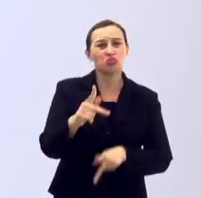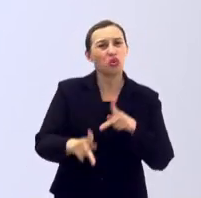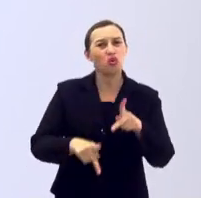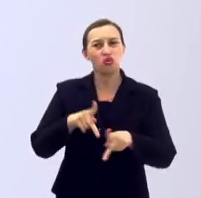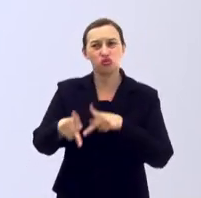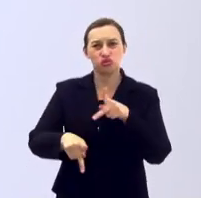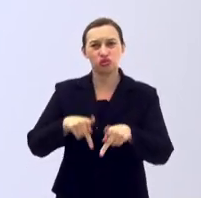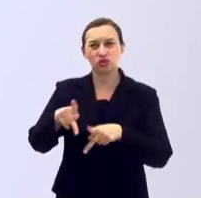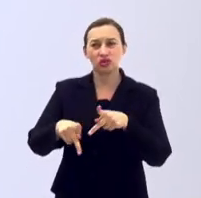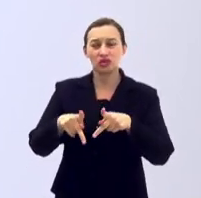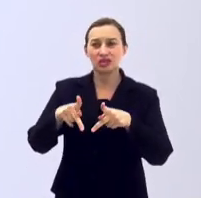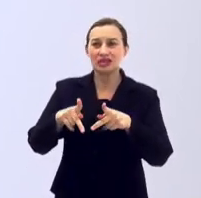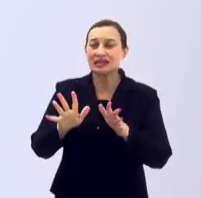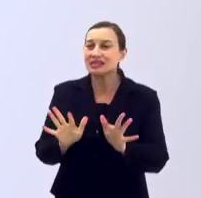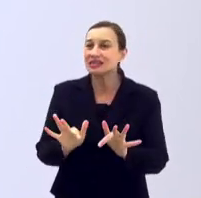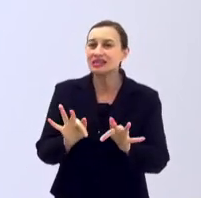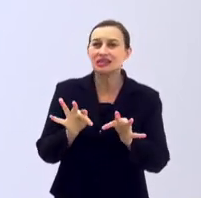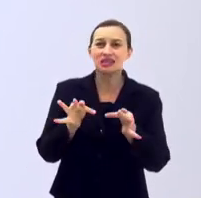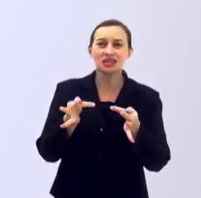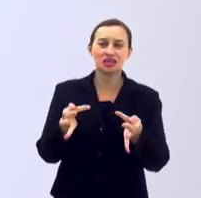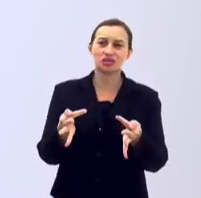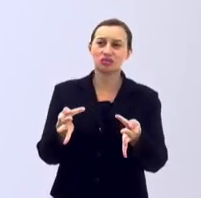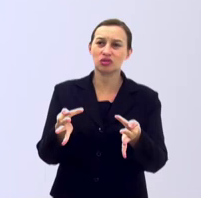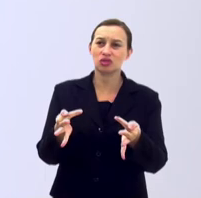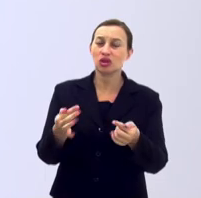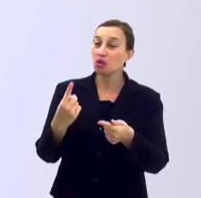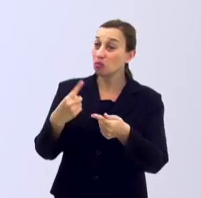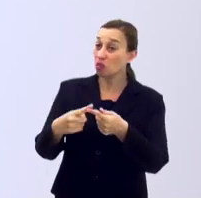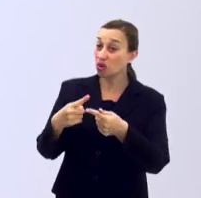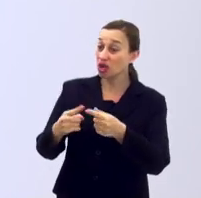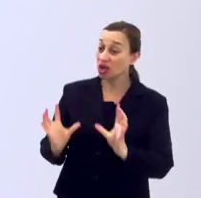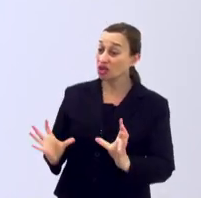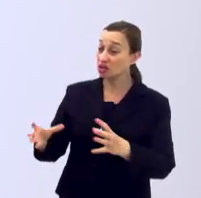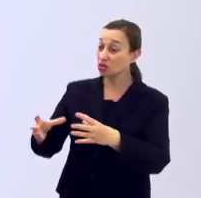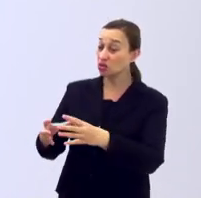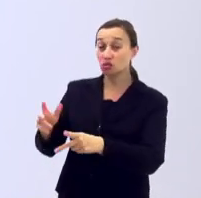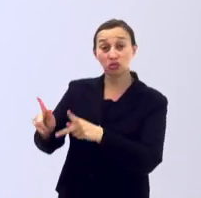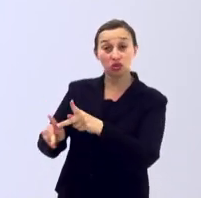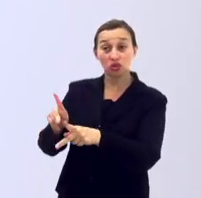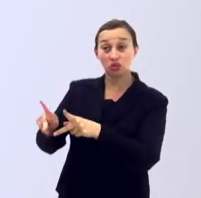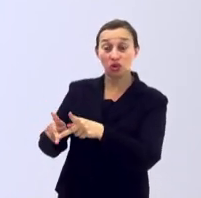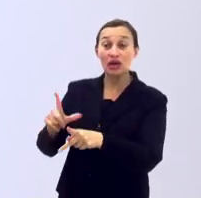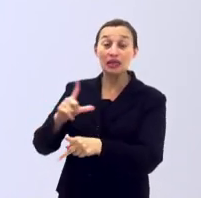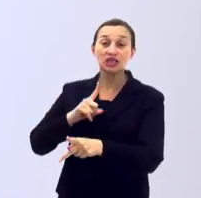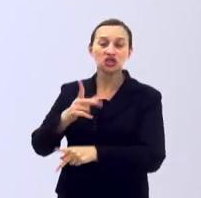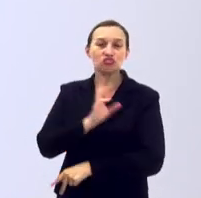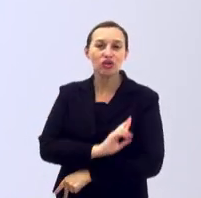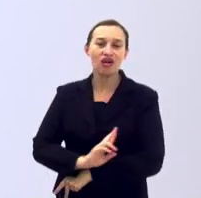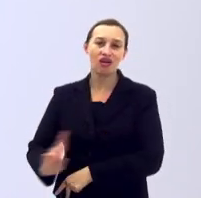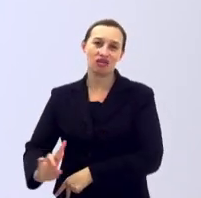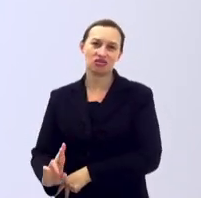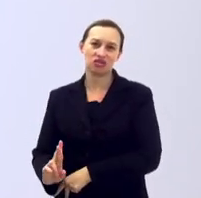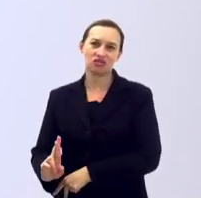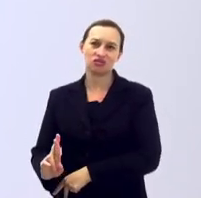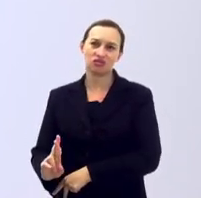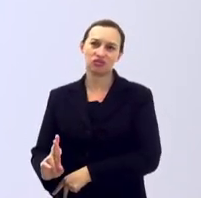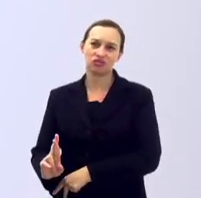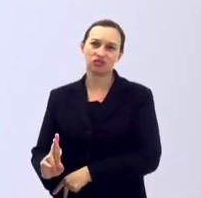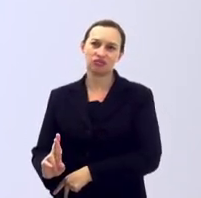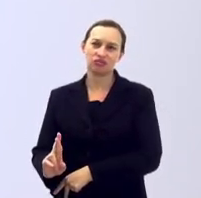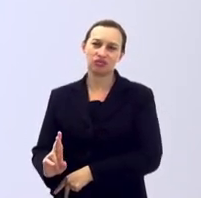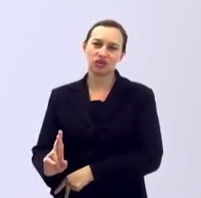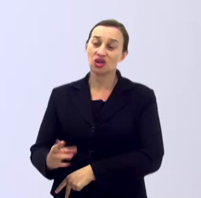de uma população, simplesmente porque esta população tinha uma